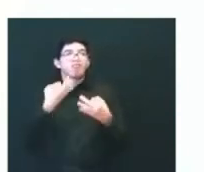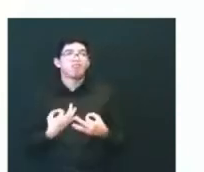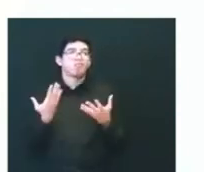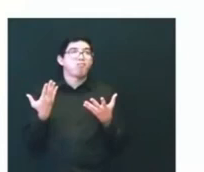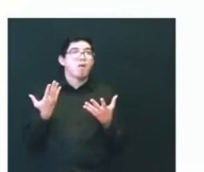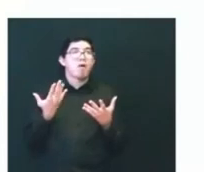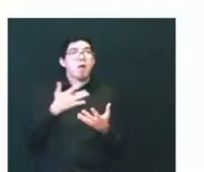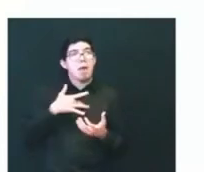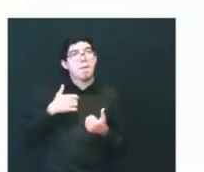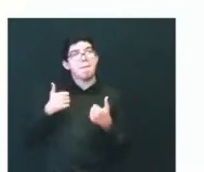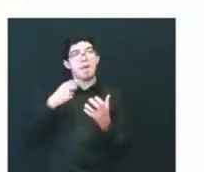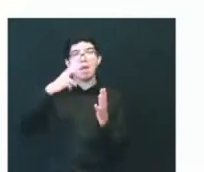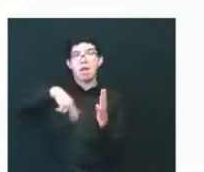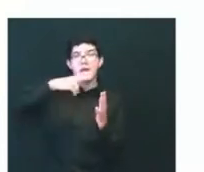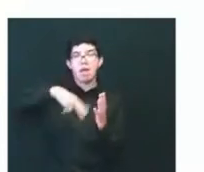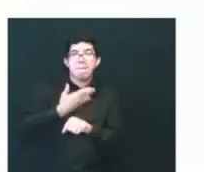leitura, hábitos de